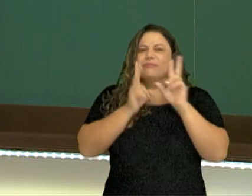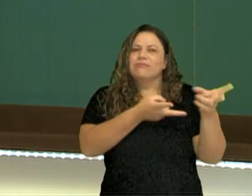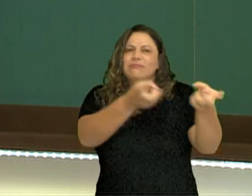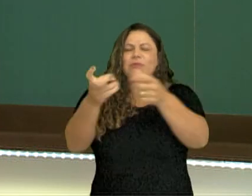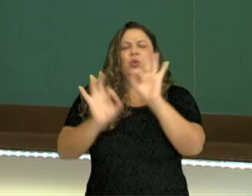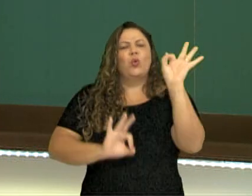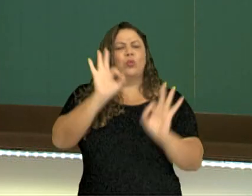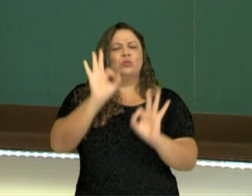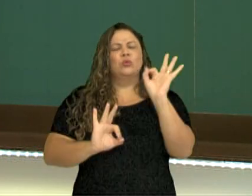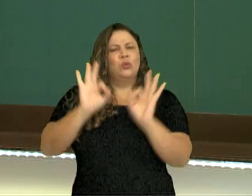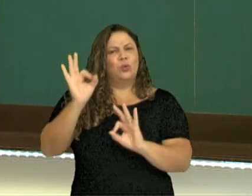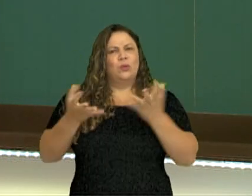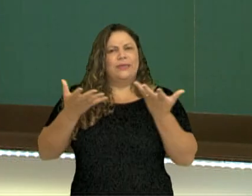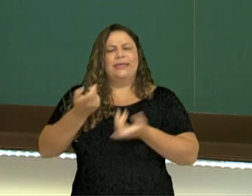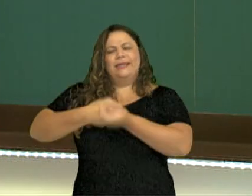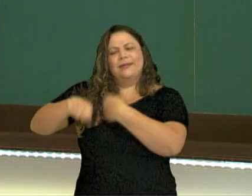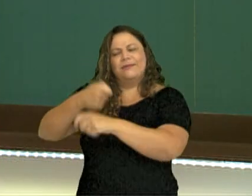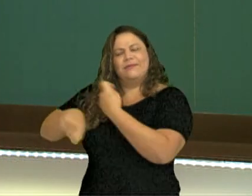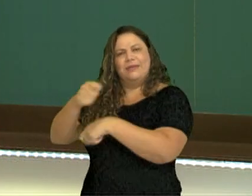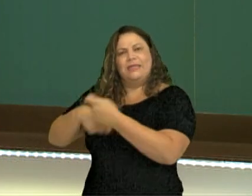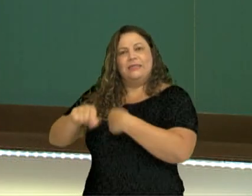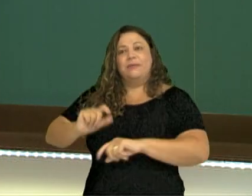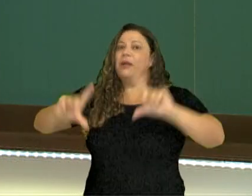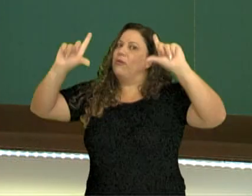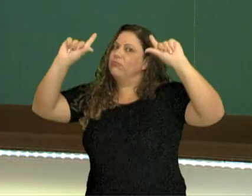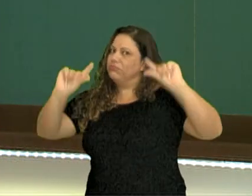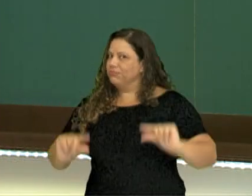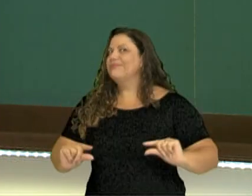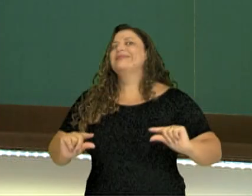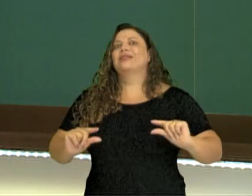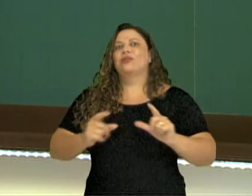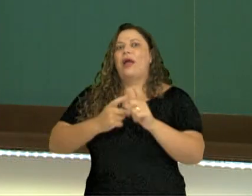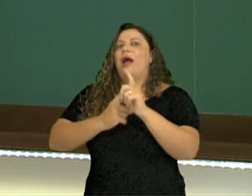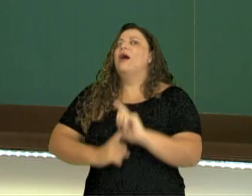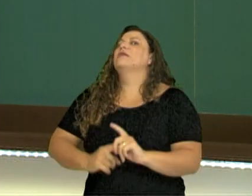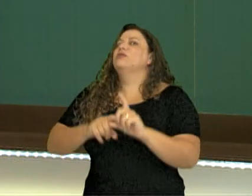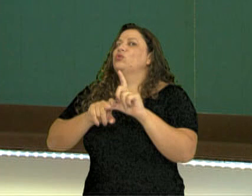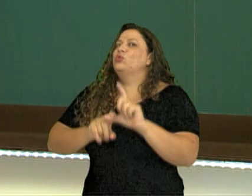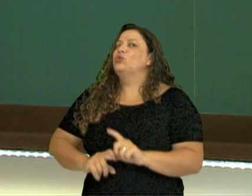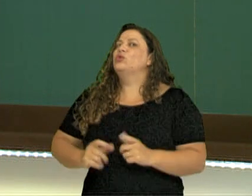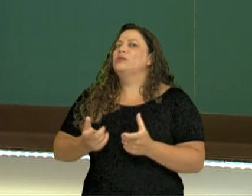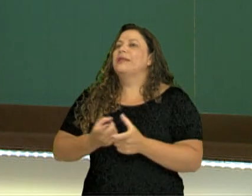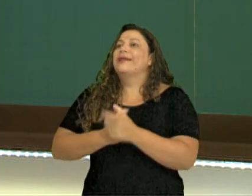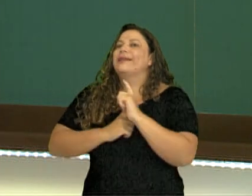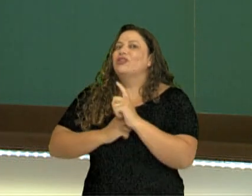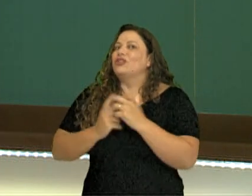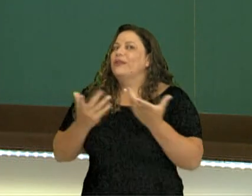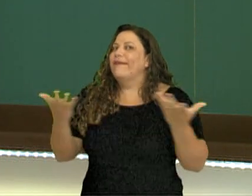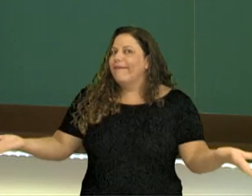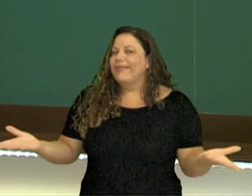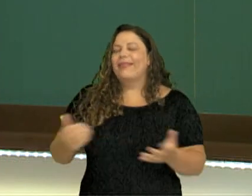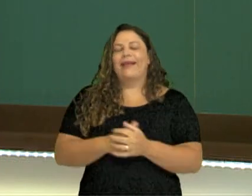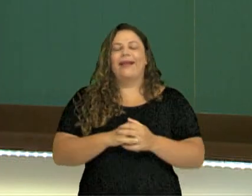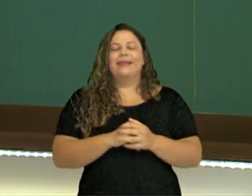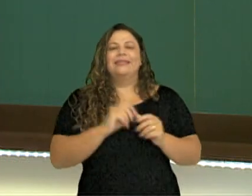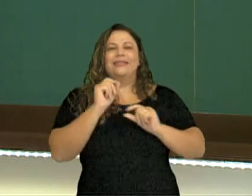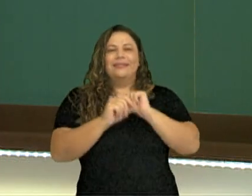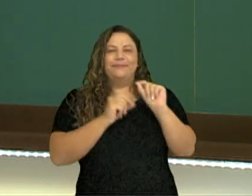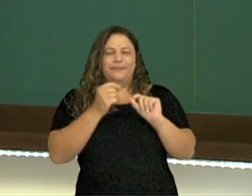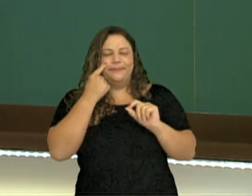organizar financeiramente para reduzir as nossas dívidas e despesas e sair do